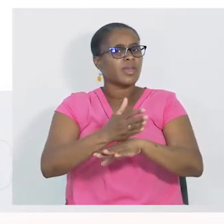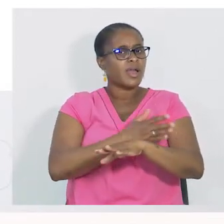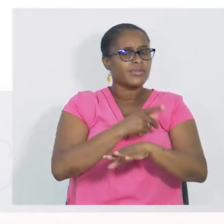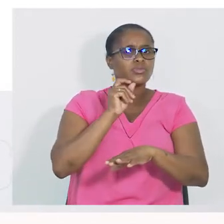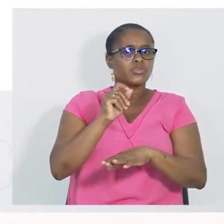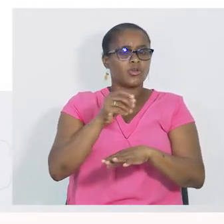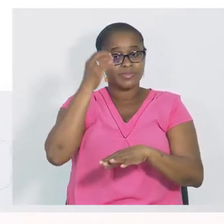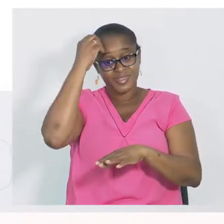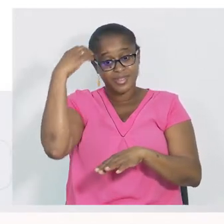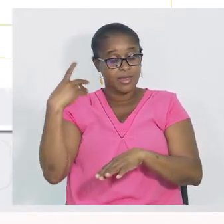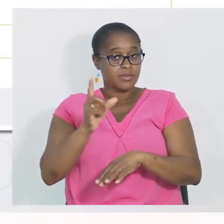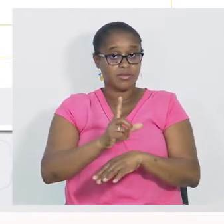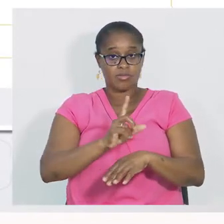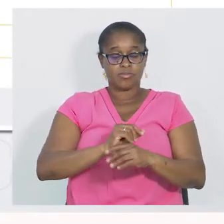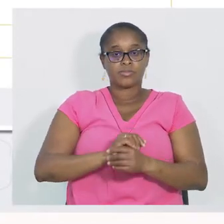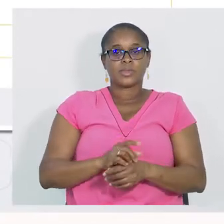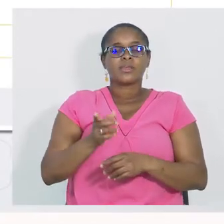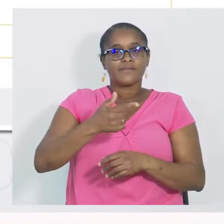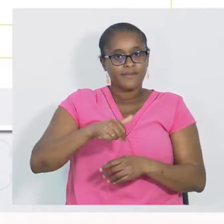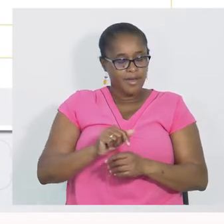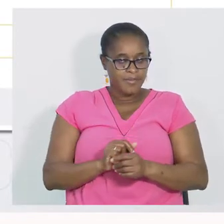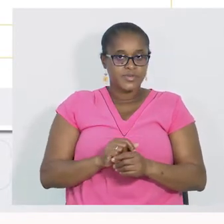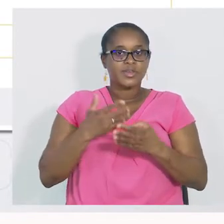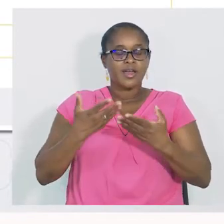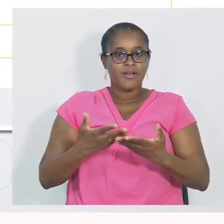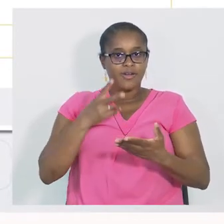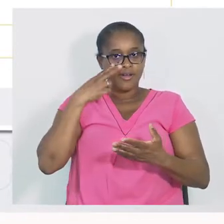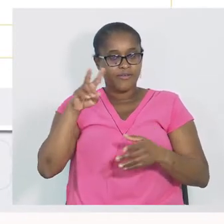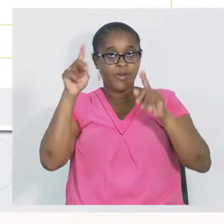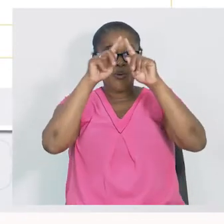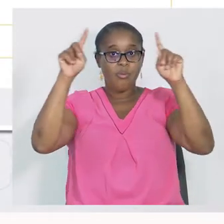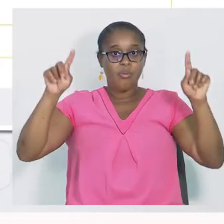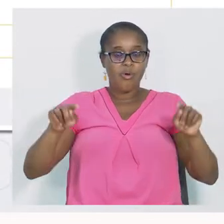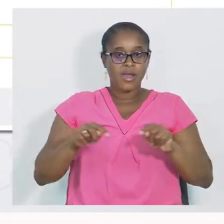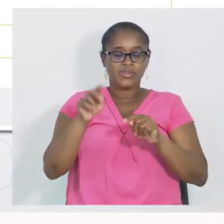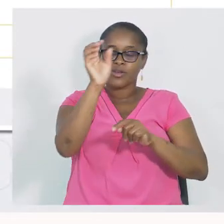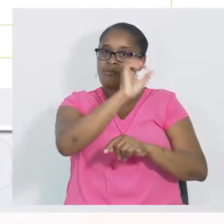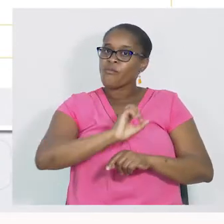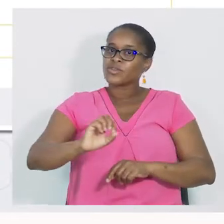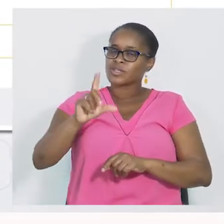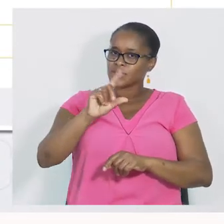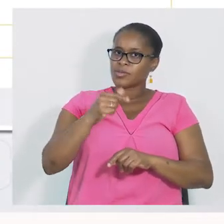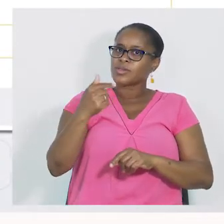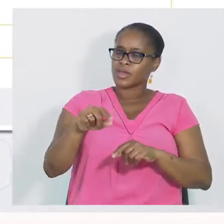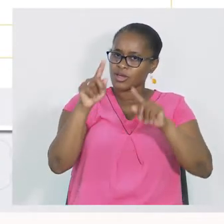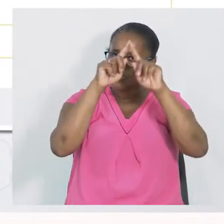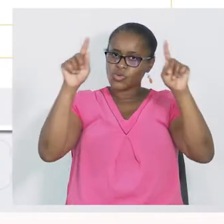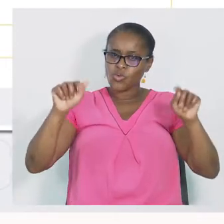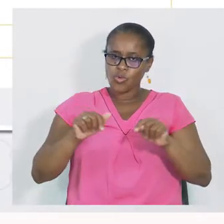fala. Entenderam, meninos? Chamam-se determinantes